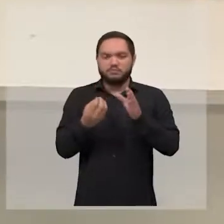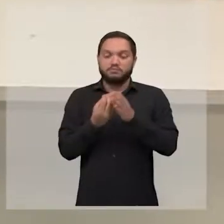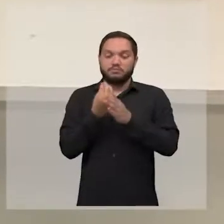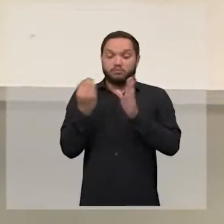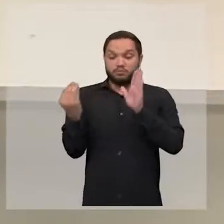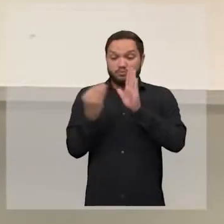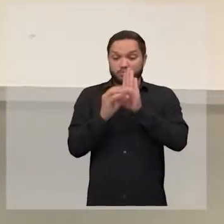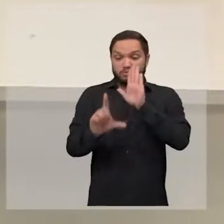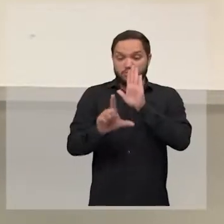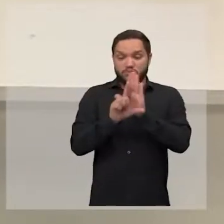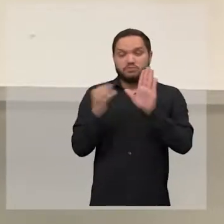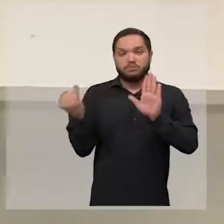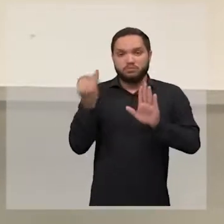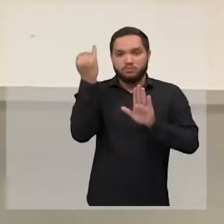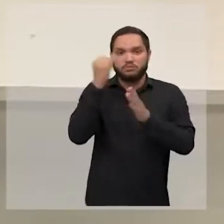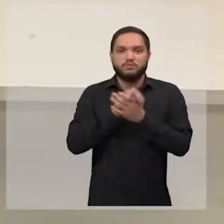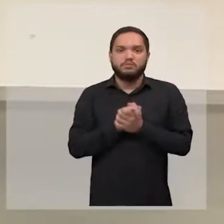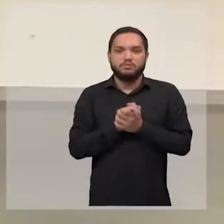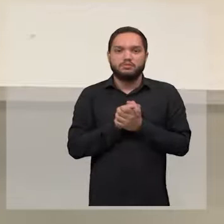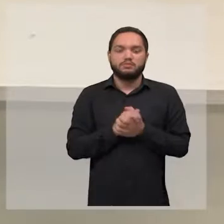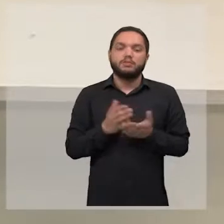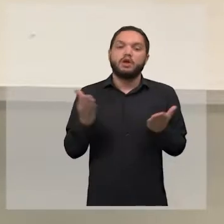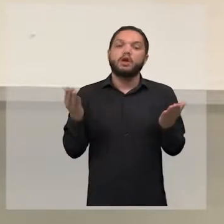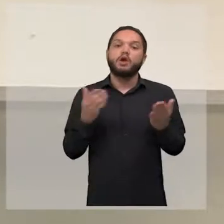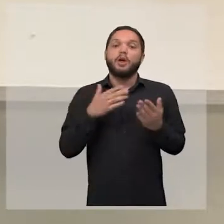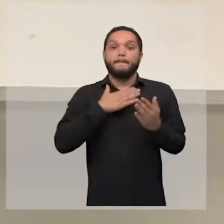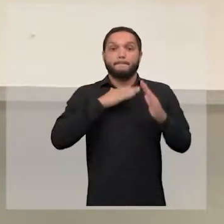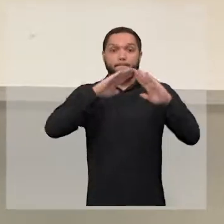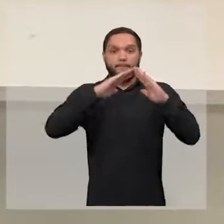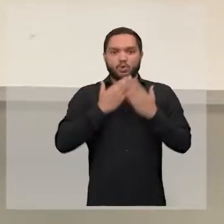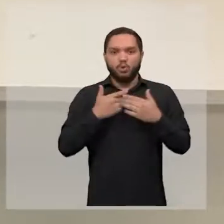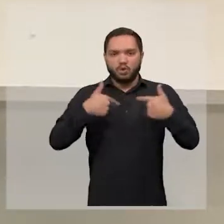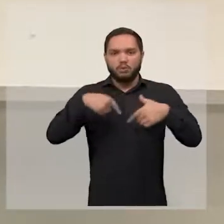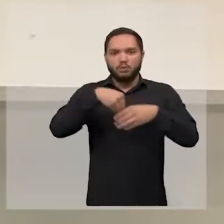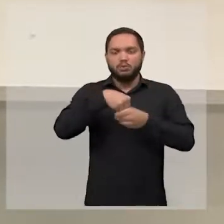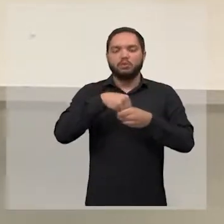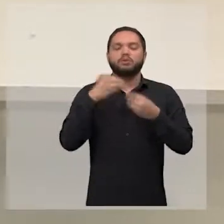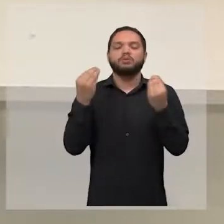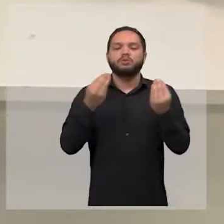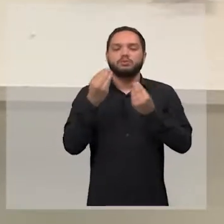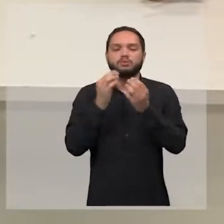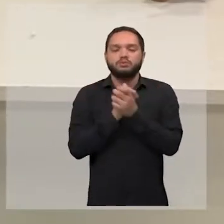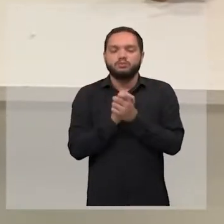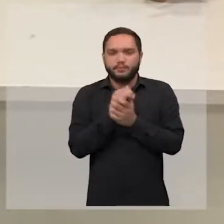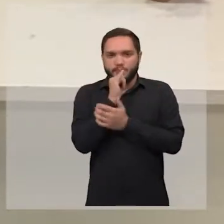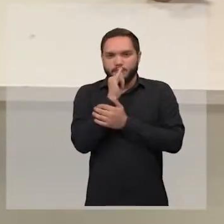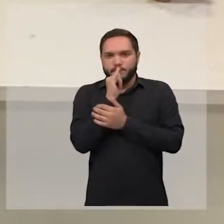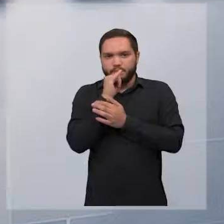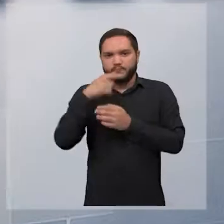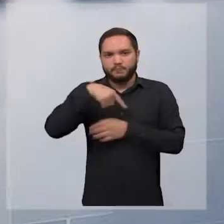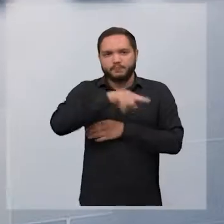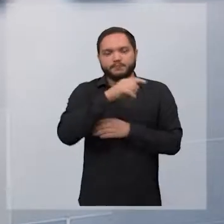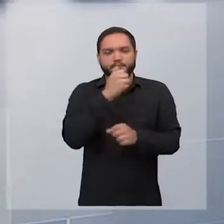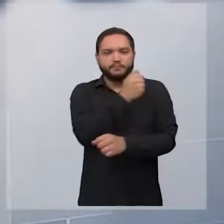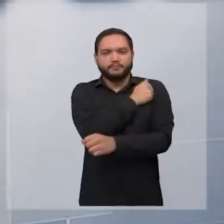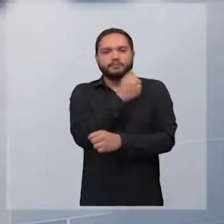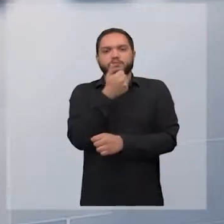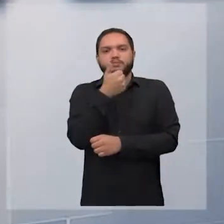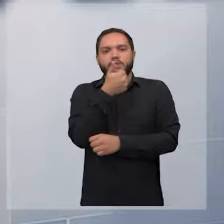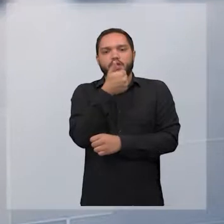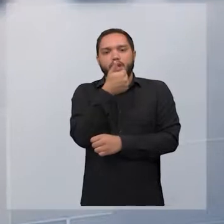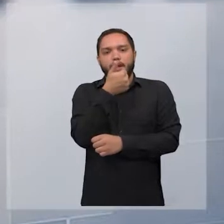vou me lembrar da minha escola. O que é que faz a minha escola? Alguém que vai para aula nessa escola que tem quase 1.000 metros de